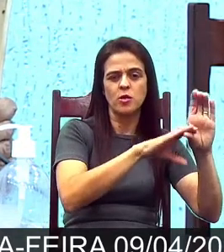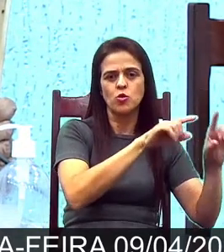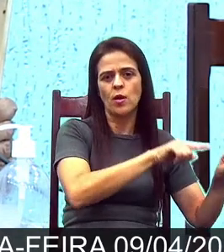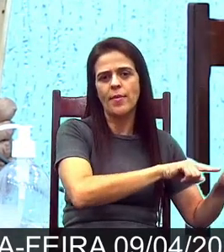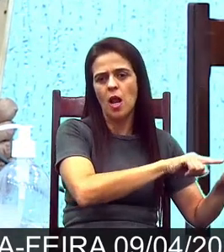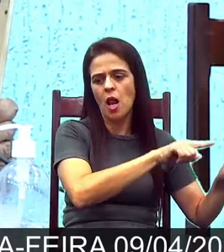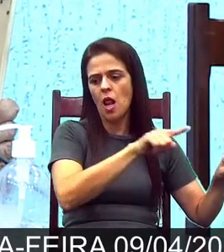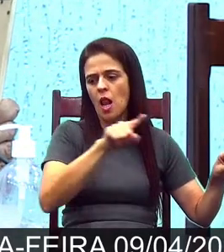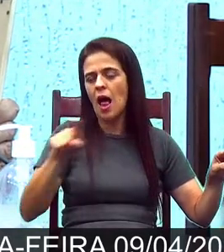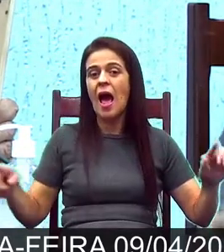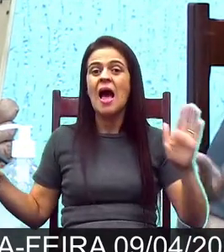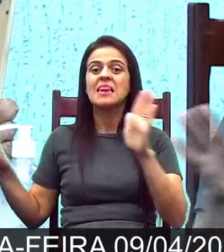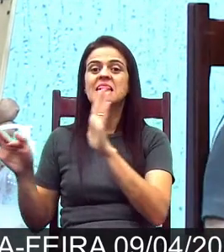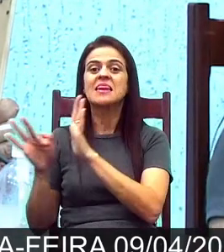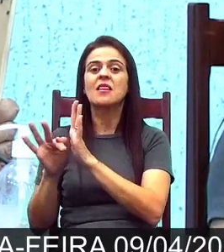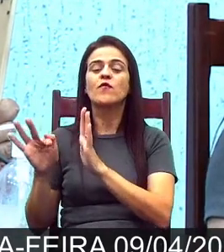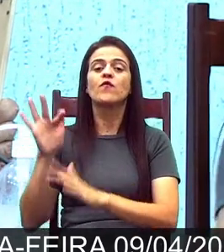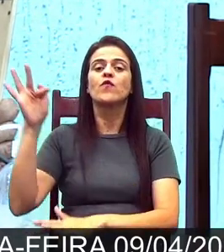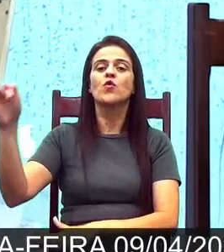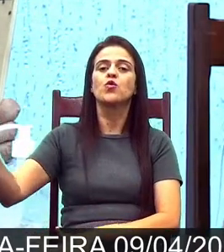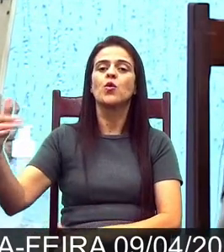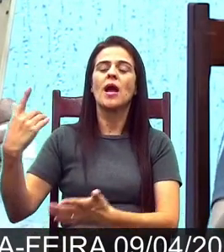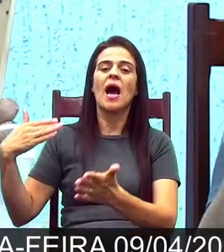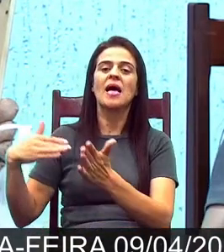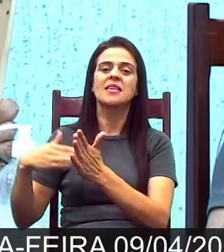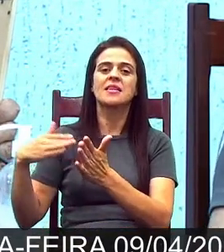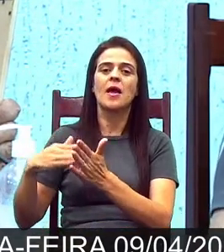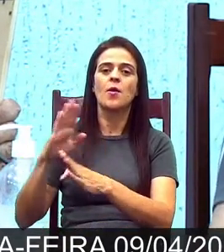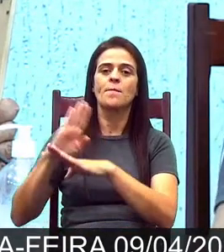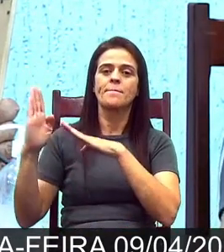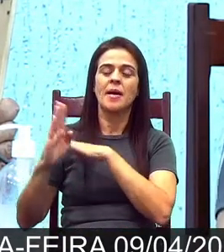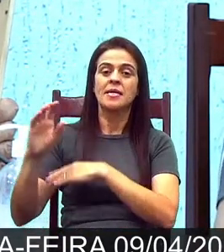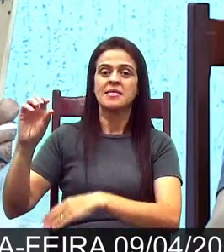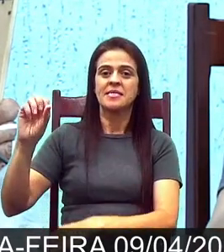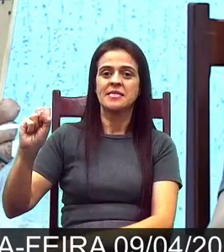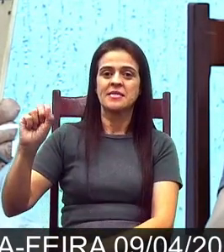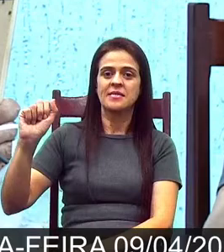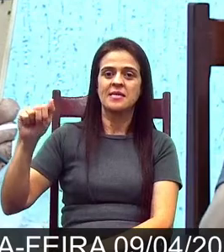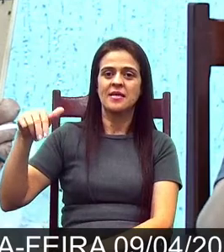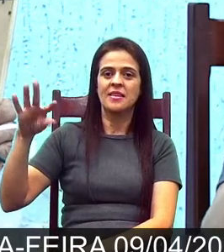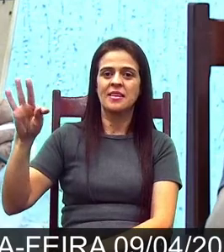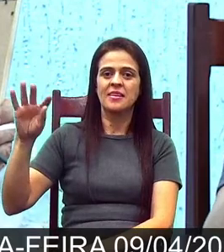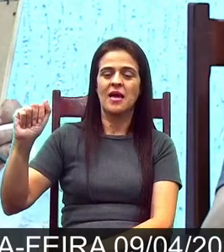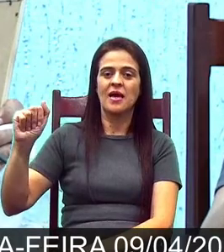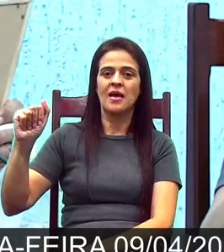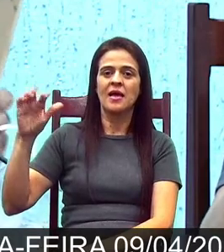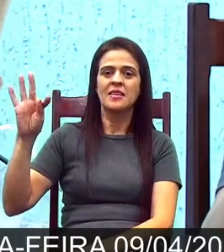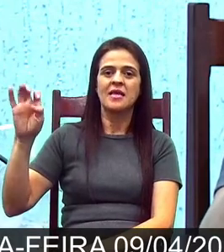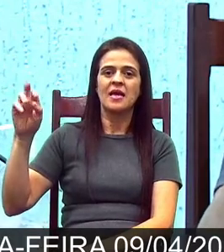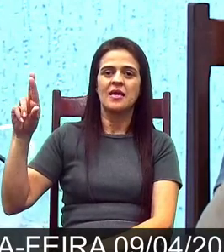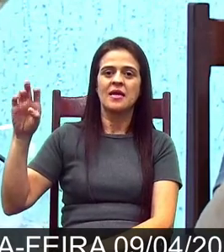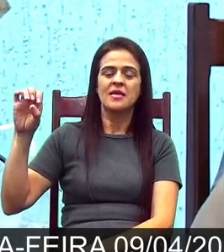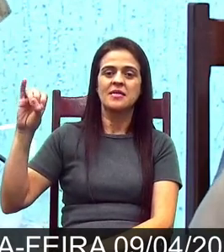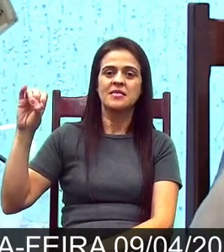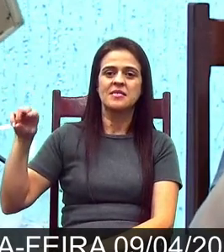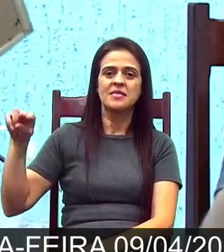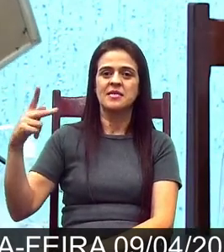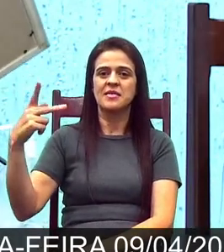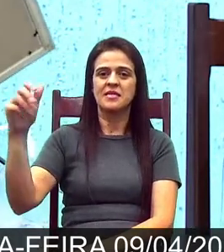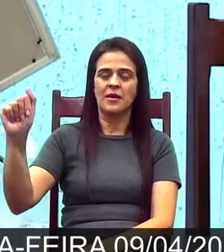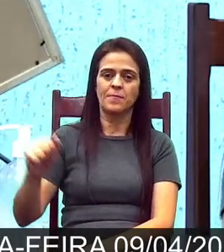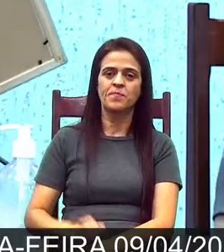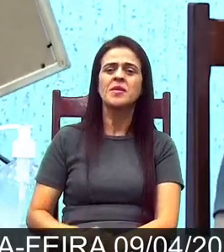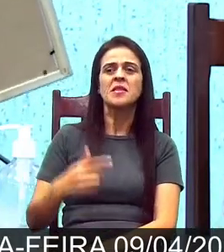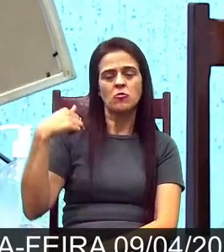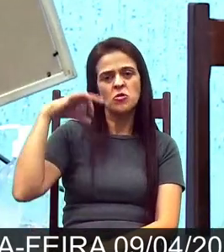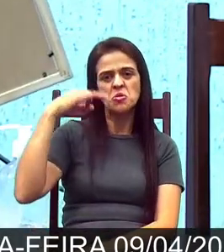do papel. Uma ciclovia muito grande para nós aqui catalanos. Então, eu peço